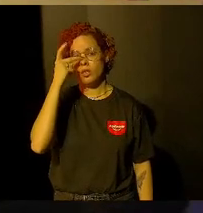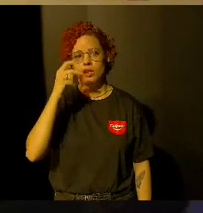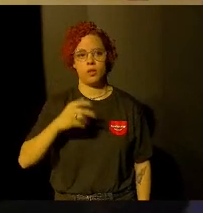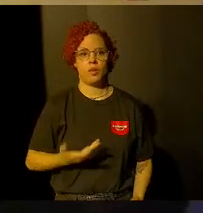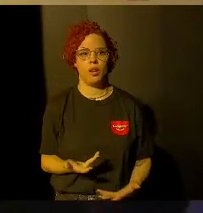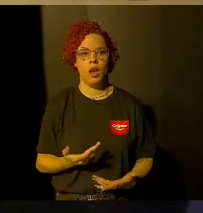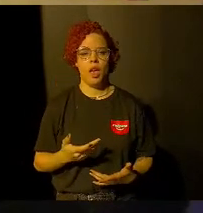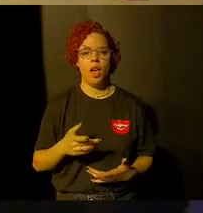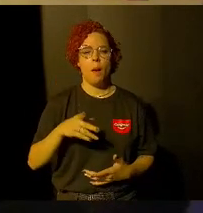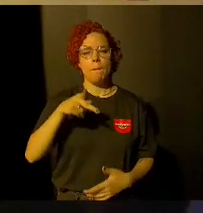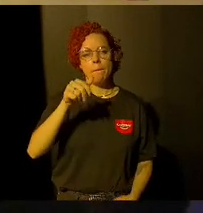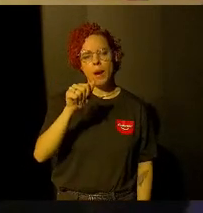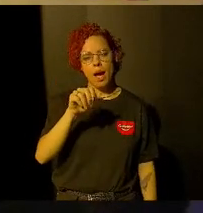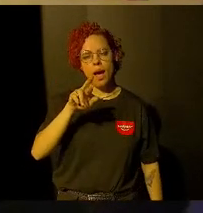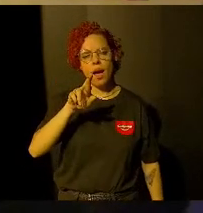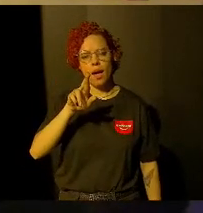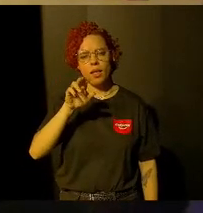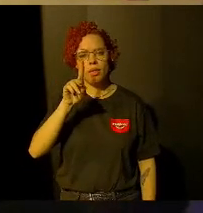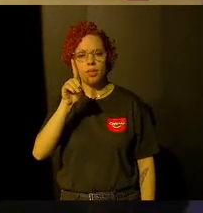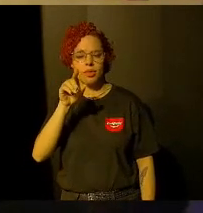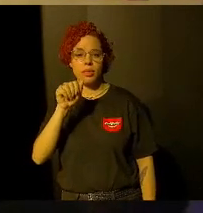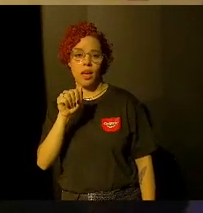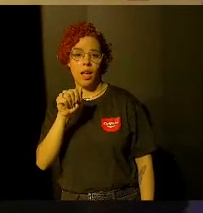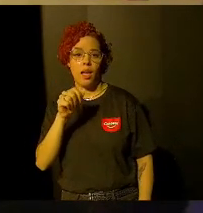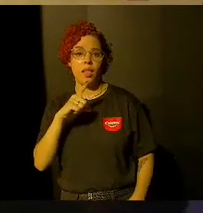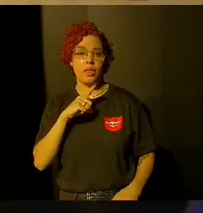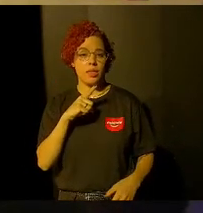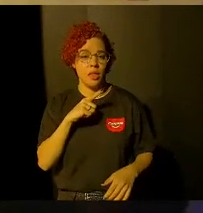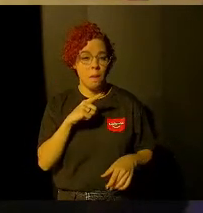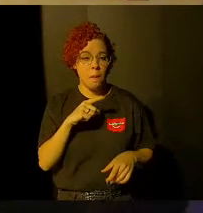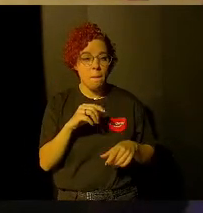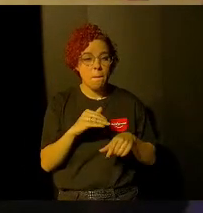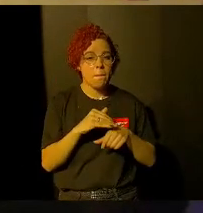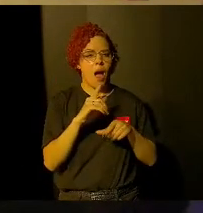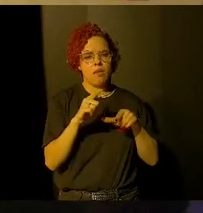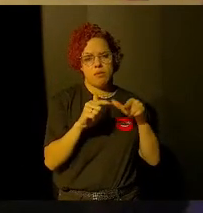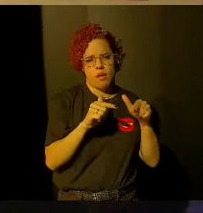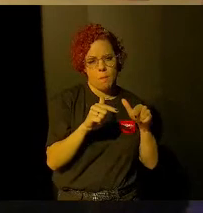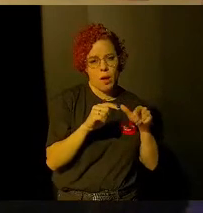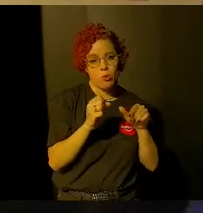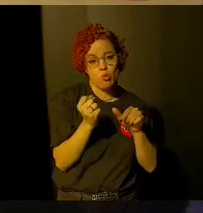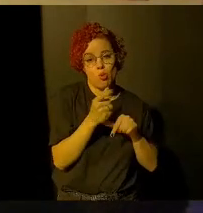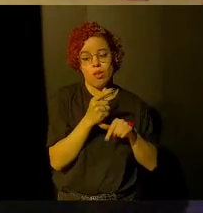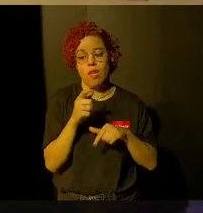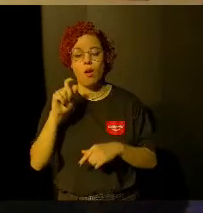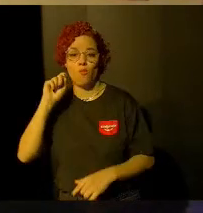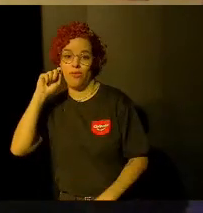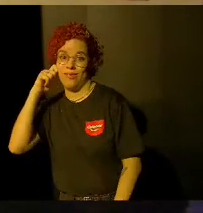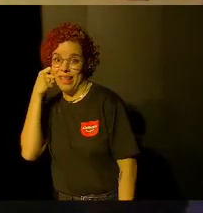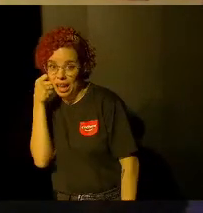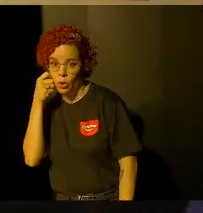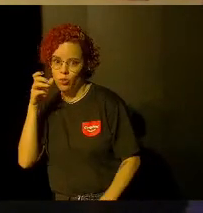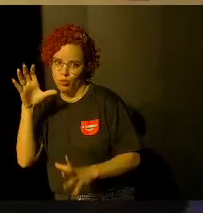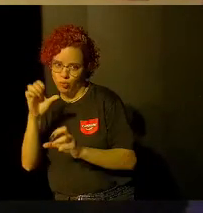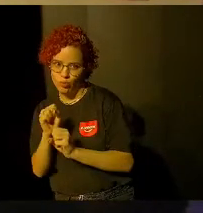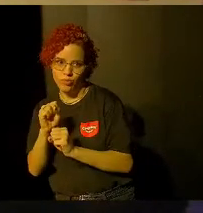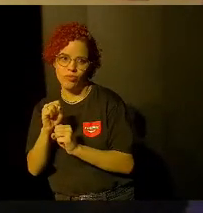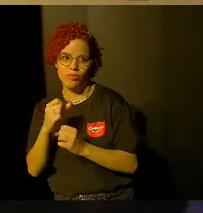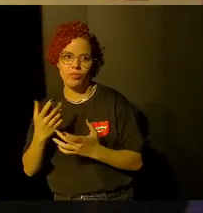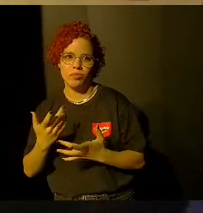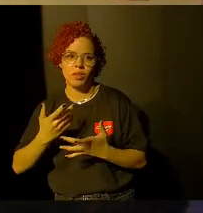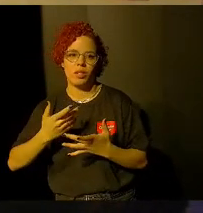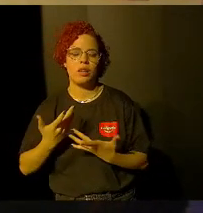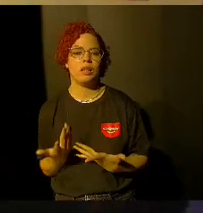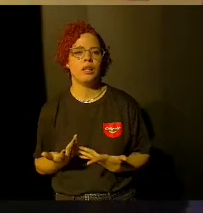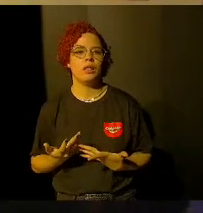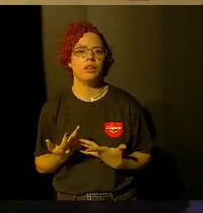ainda assim preto e Pardo tá muito perto o Pardo um pouquinho melhor que o preto e todo mundo distante do branco por isso a gente chama